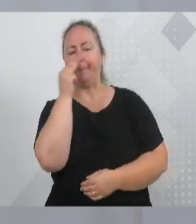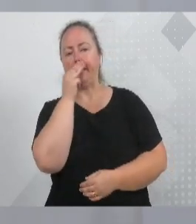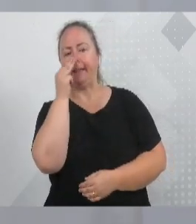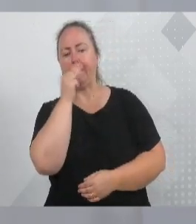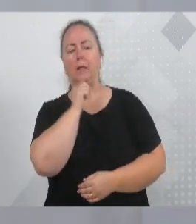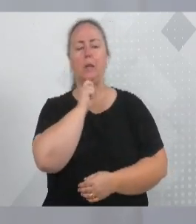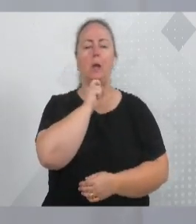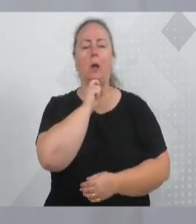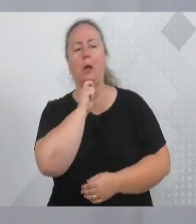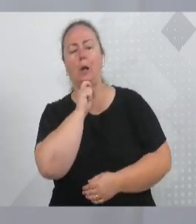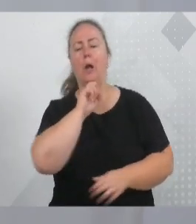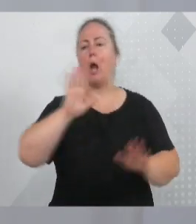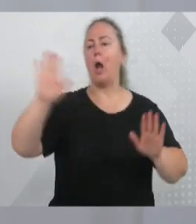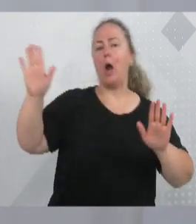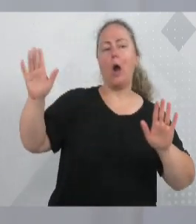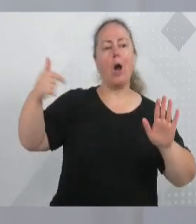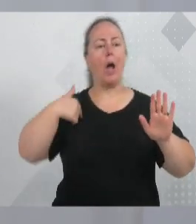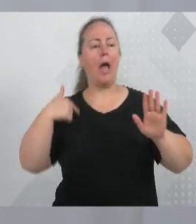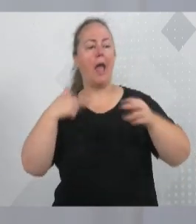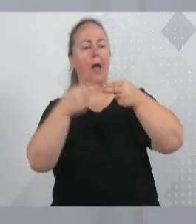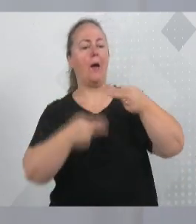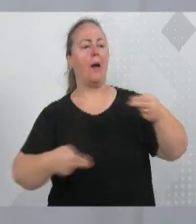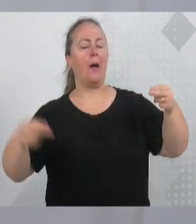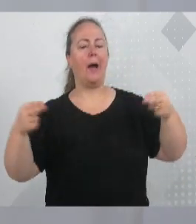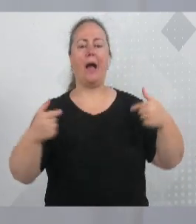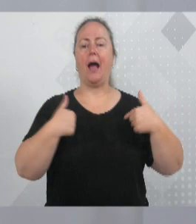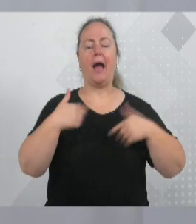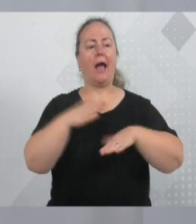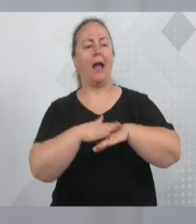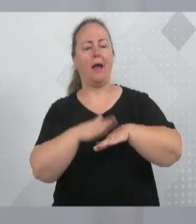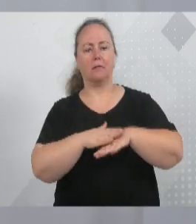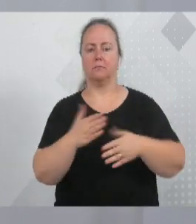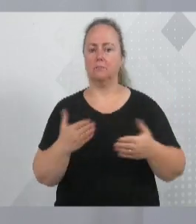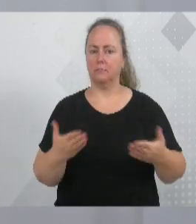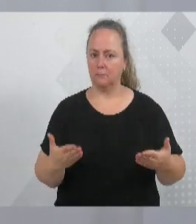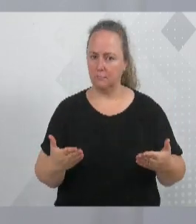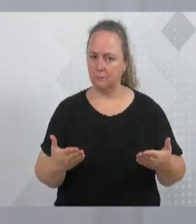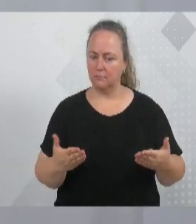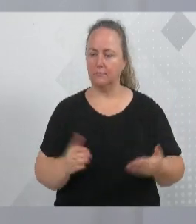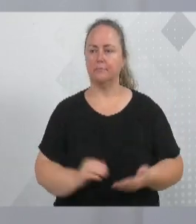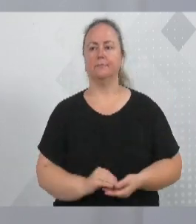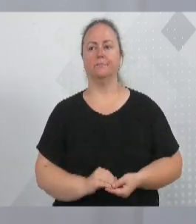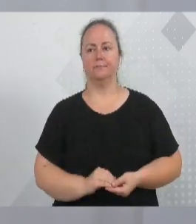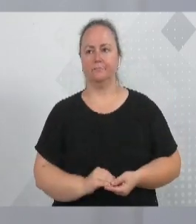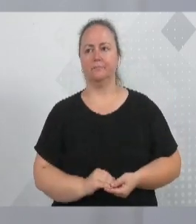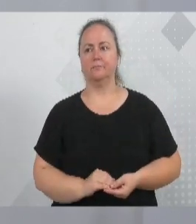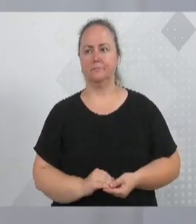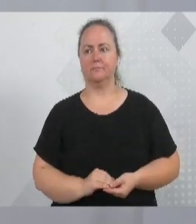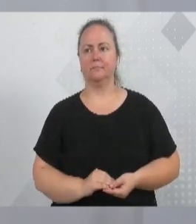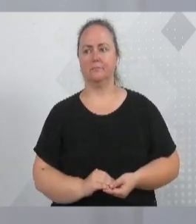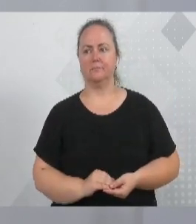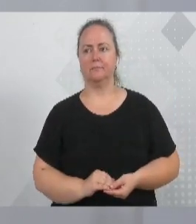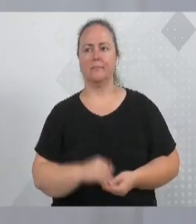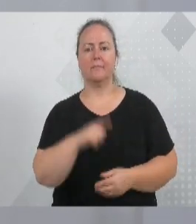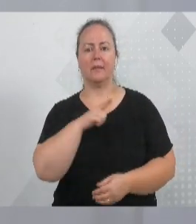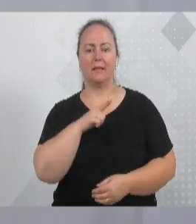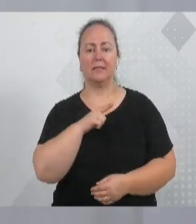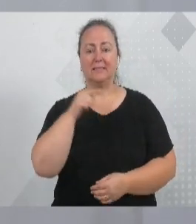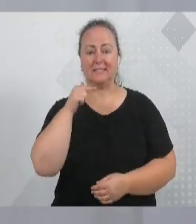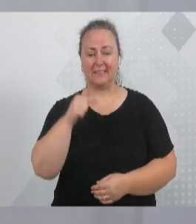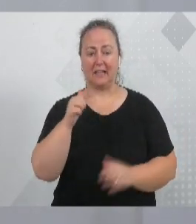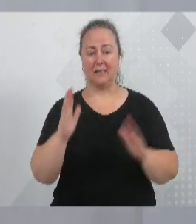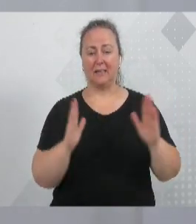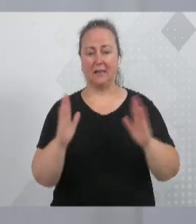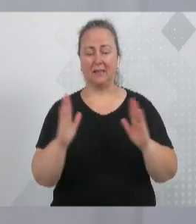apareçam lá para querer inaugurar a obra dizer que foram eles que reivindicaram que sétimo mandato não fez coisa alguma e